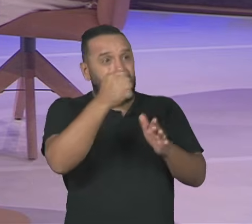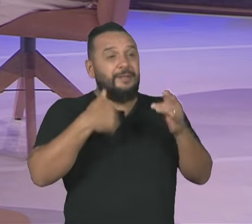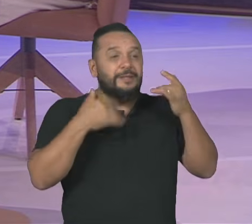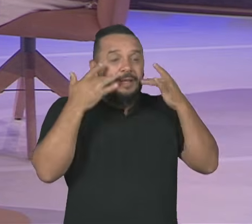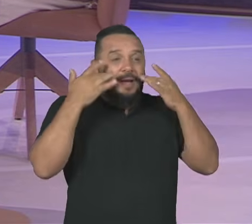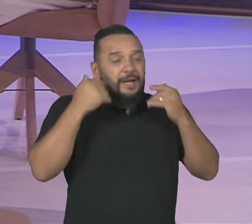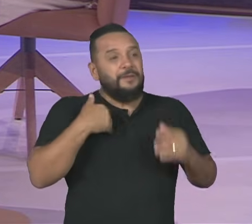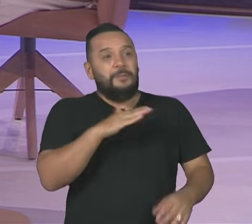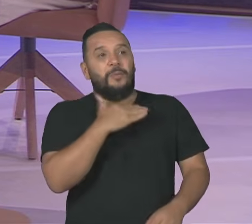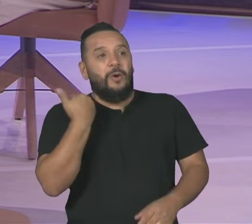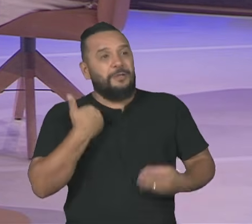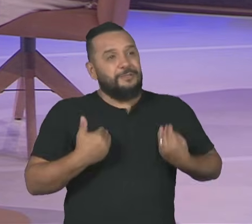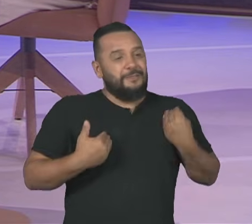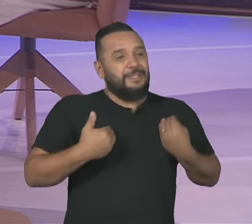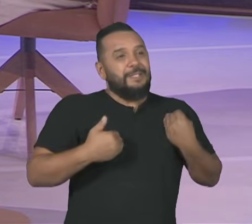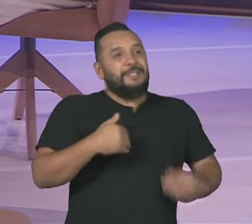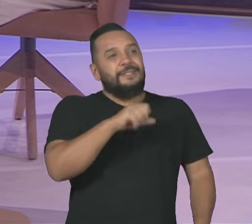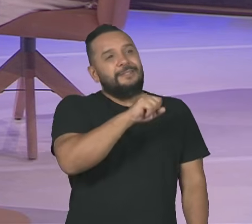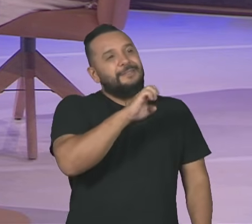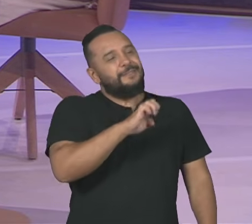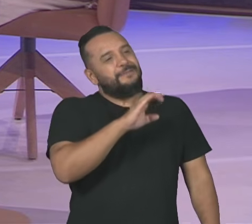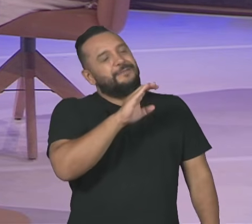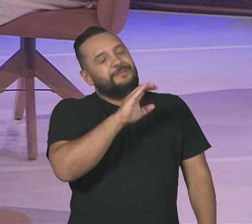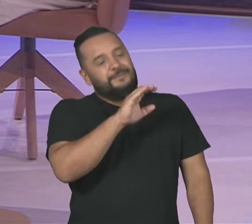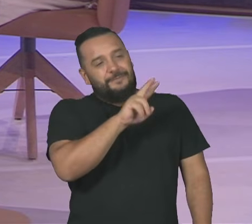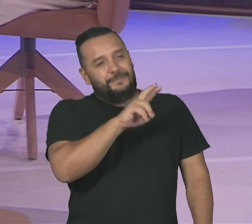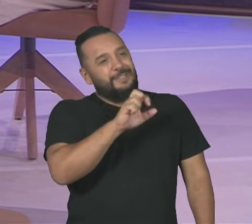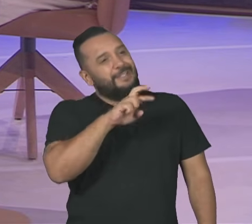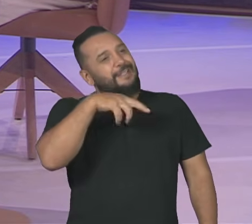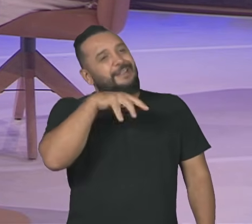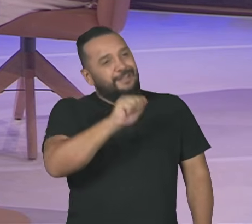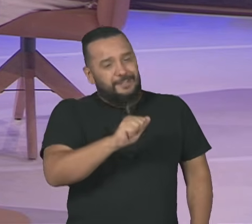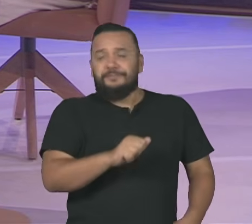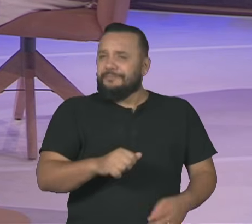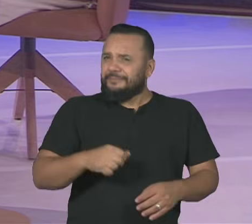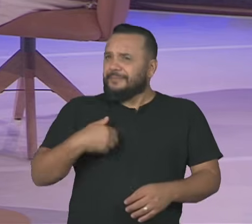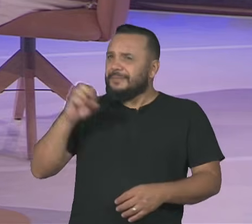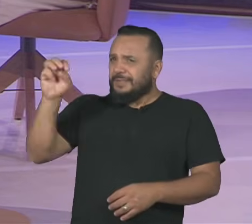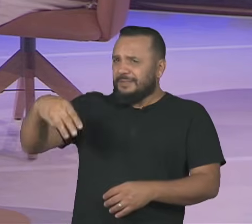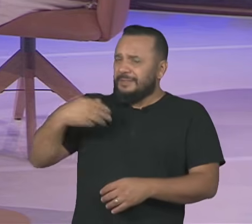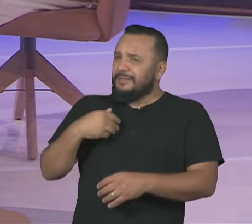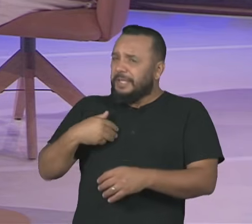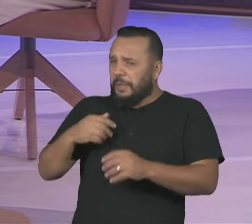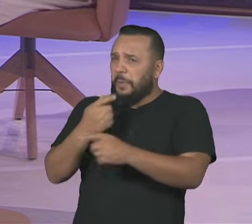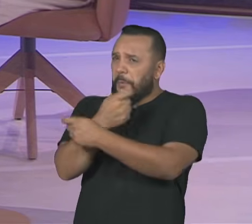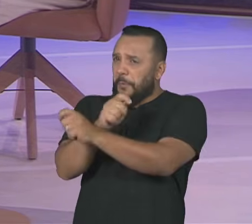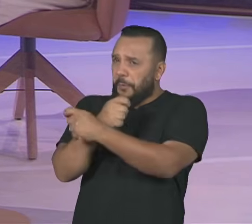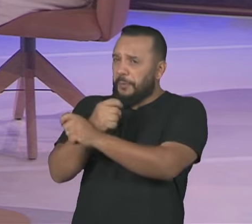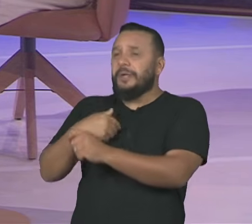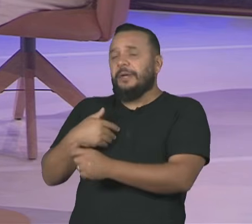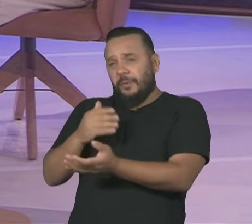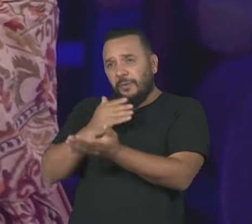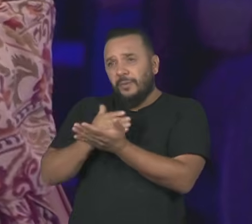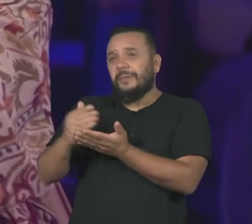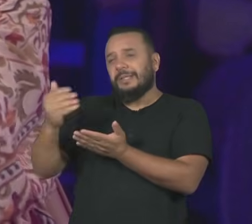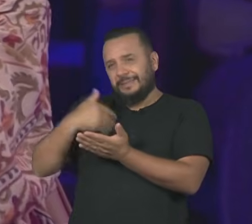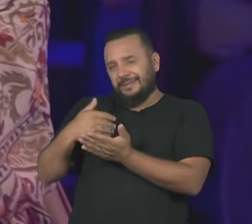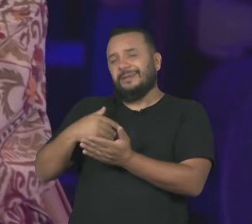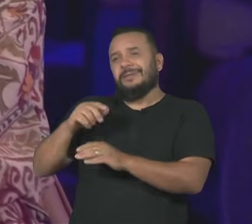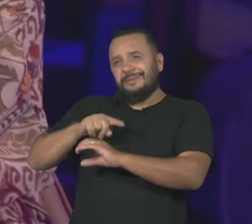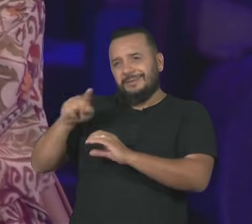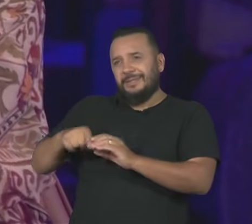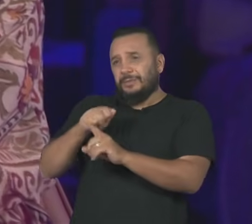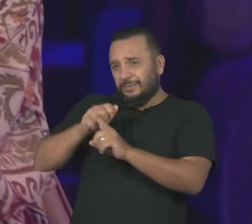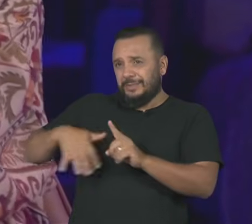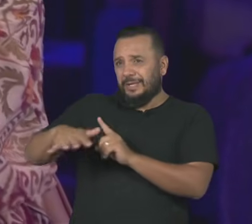Morte e Vida Severina? Foi. Eu entrei na PUC em março para fazer Ciências Sociais, fiz. Em abril,